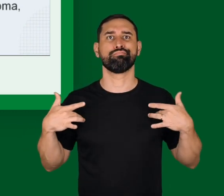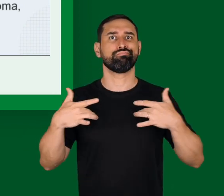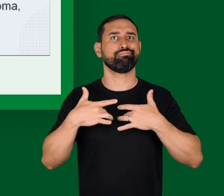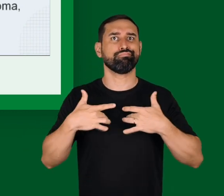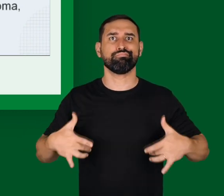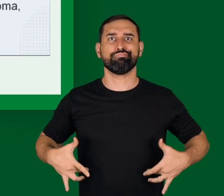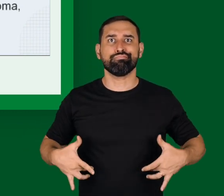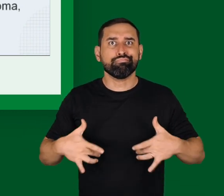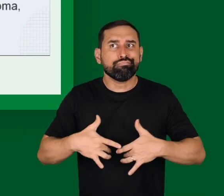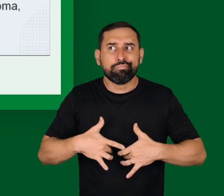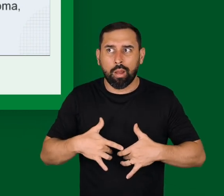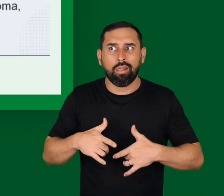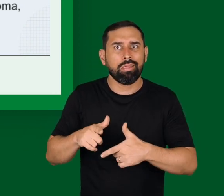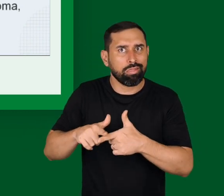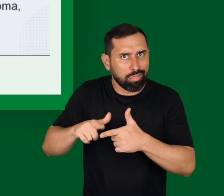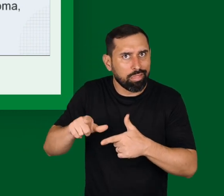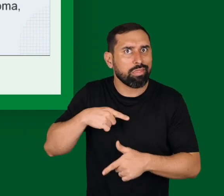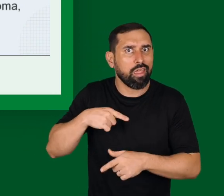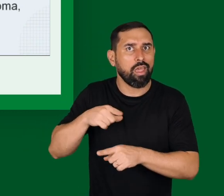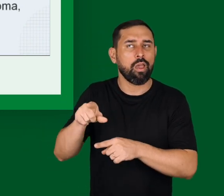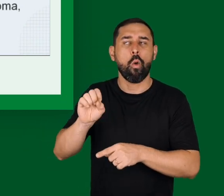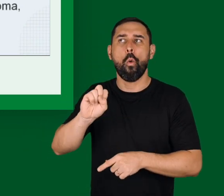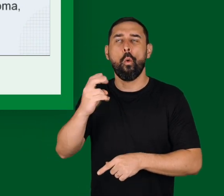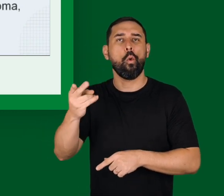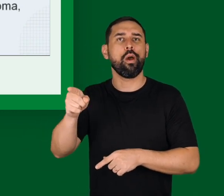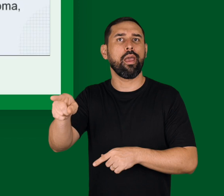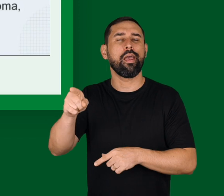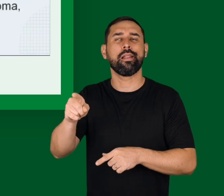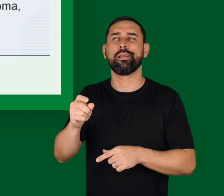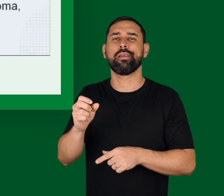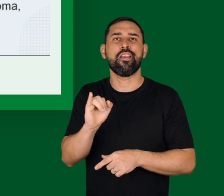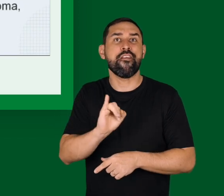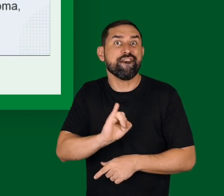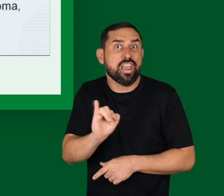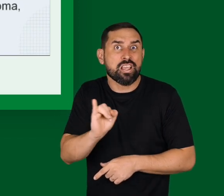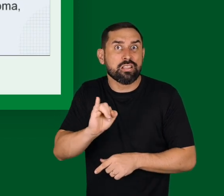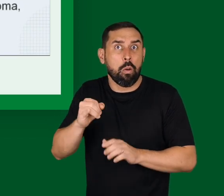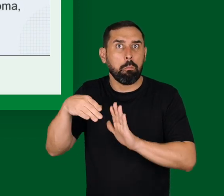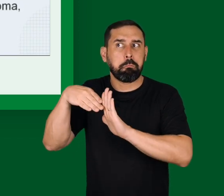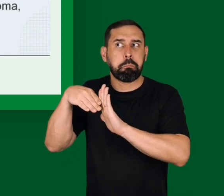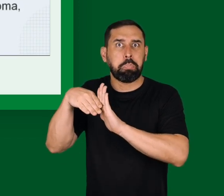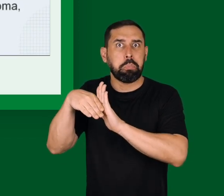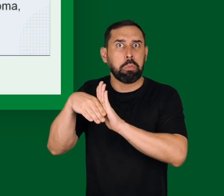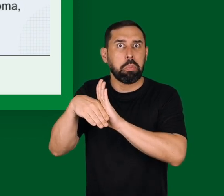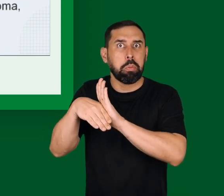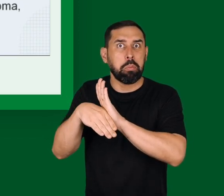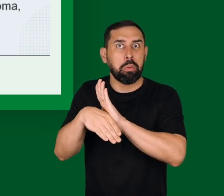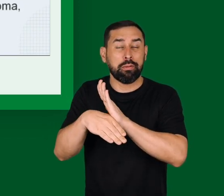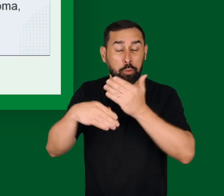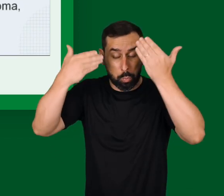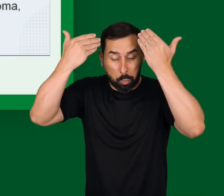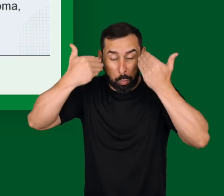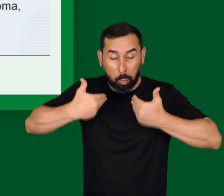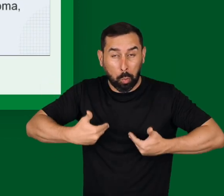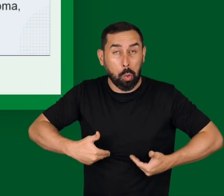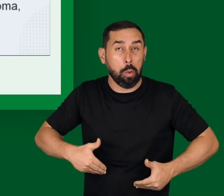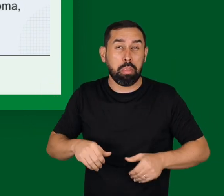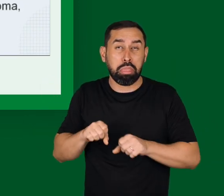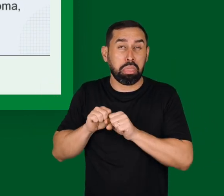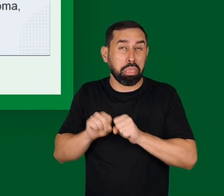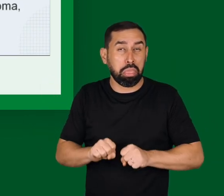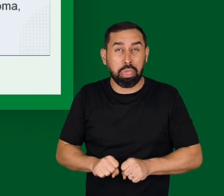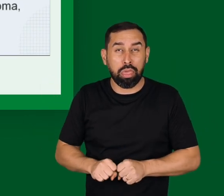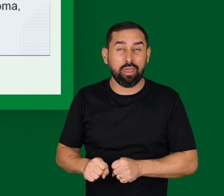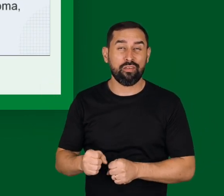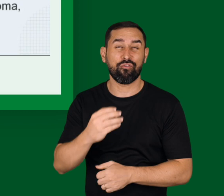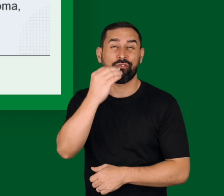sinal precoce de pneumonia, né? Ou ela está com um quadro infeccioso mais arrastado, que está levando a comprometimento do